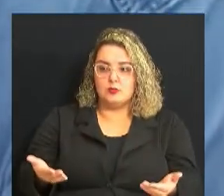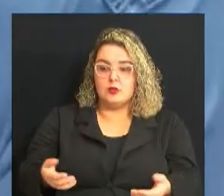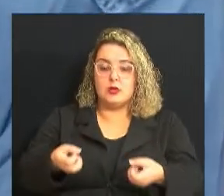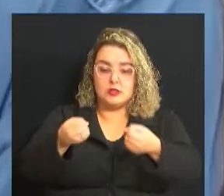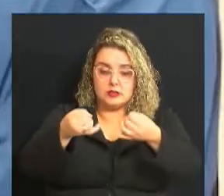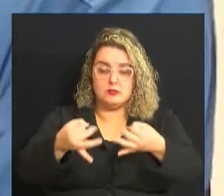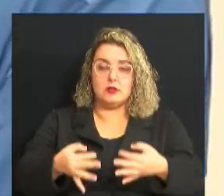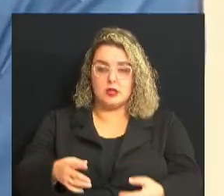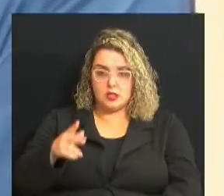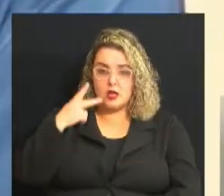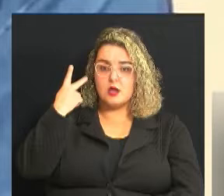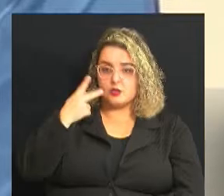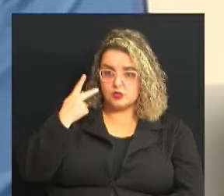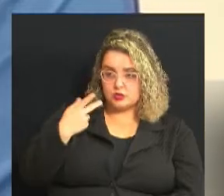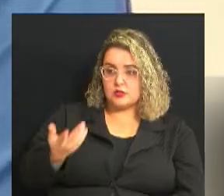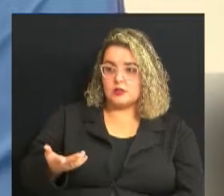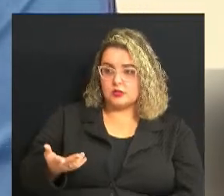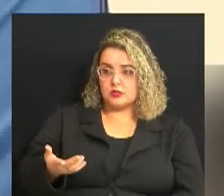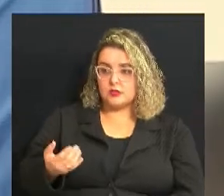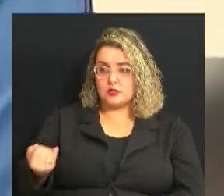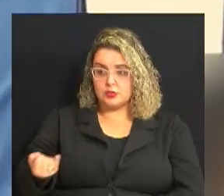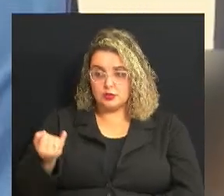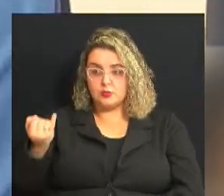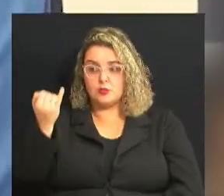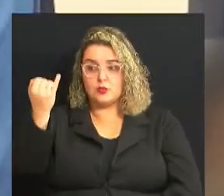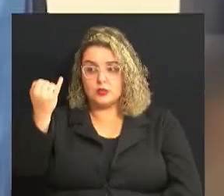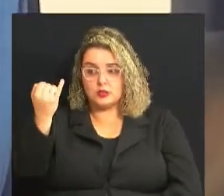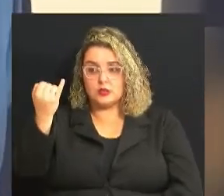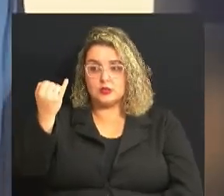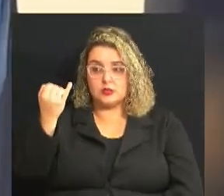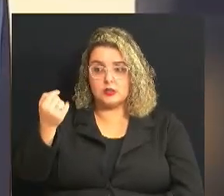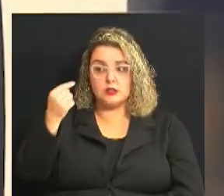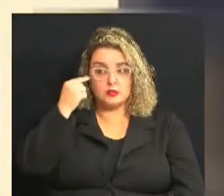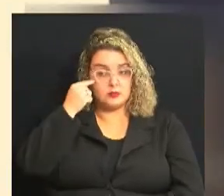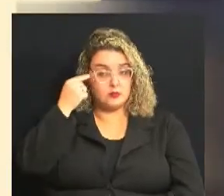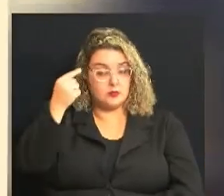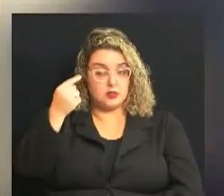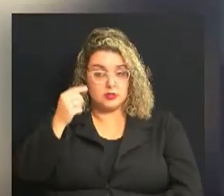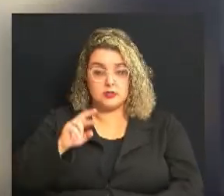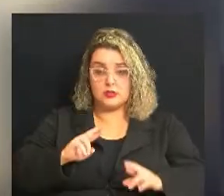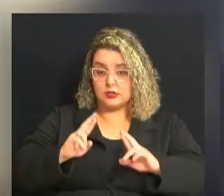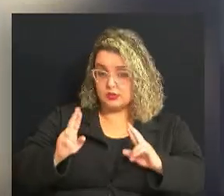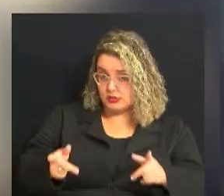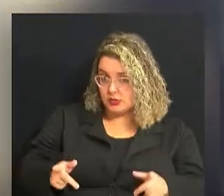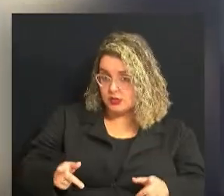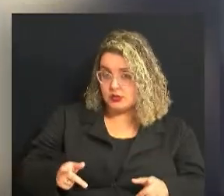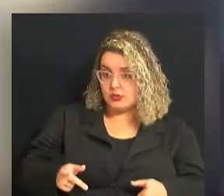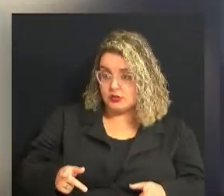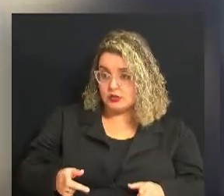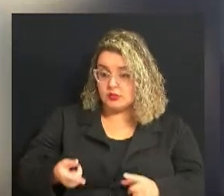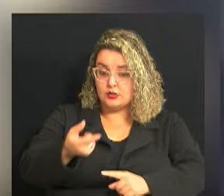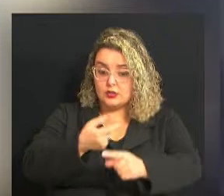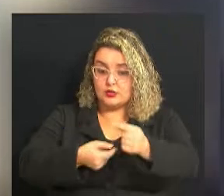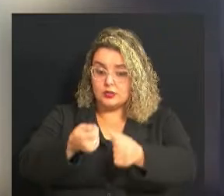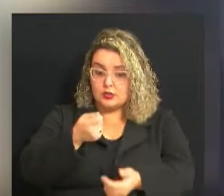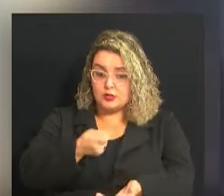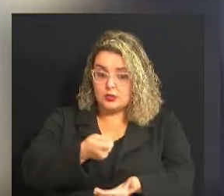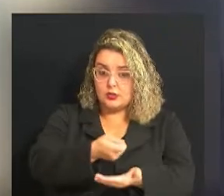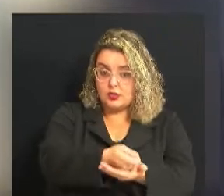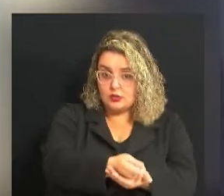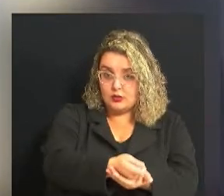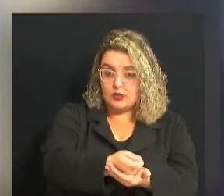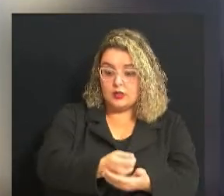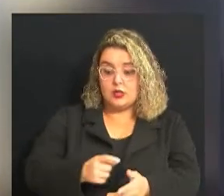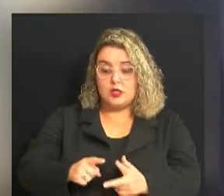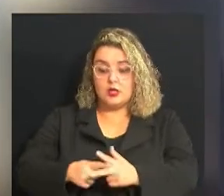os parlamentares e salientaram a importância em pensar na diferença entre investimento e manutenção